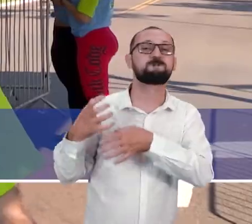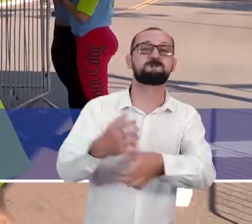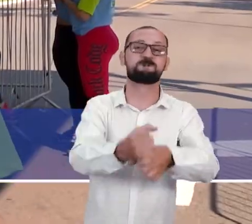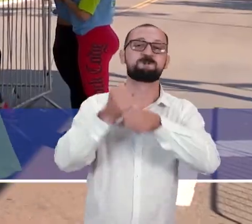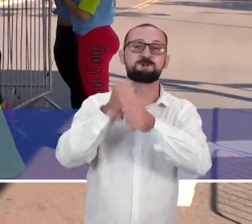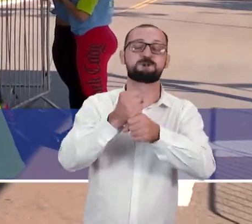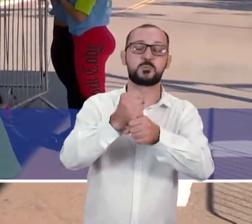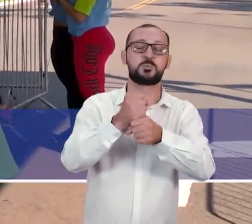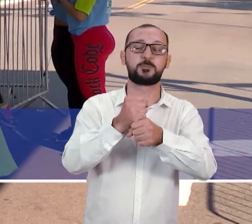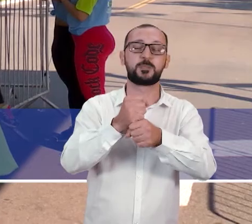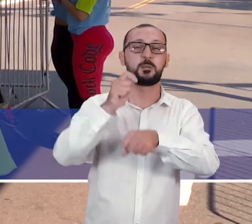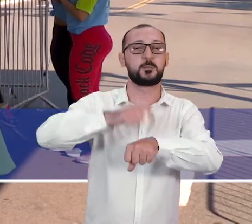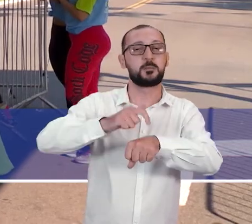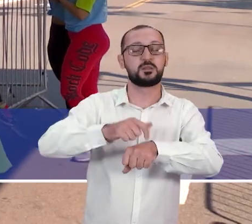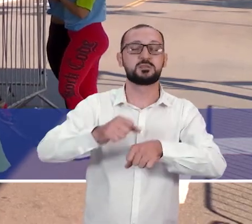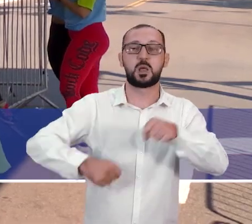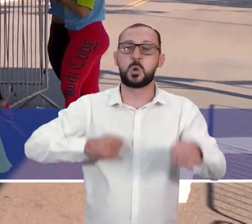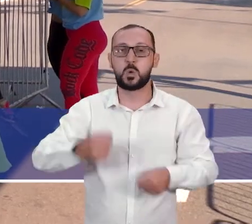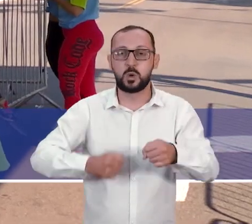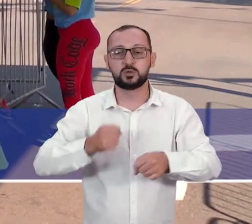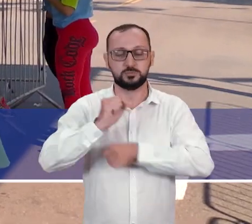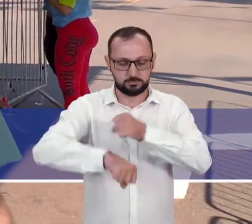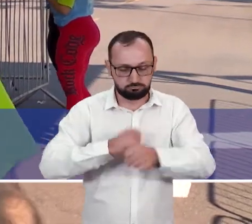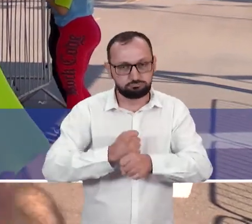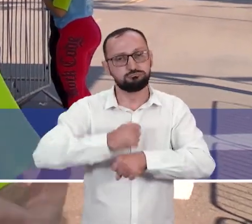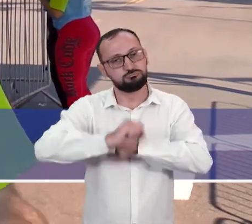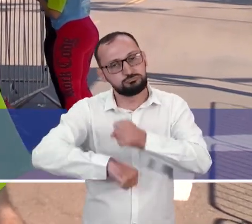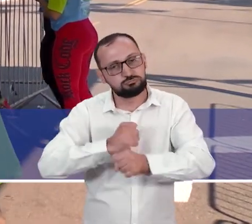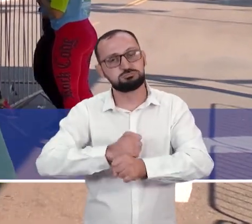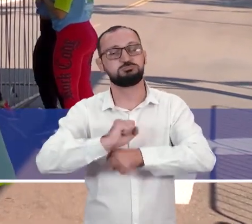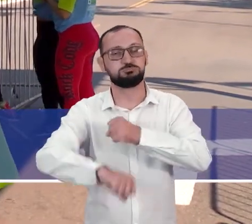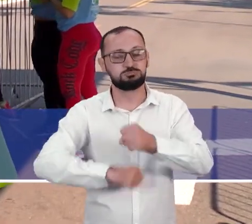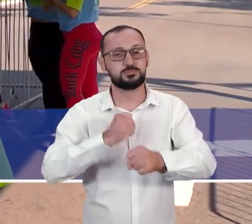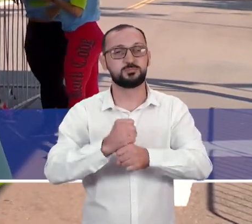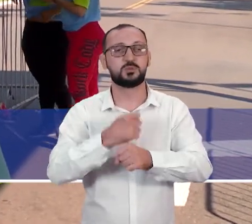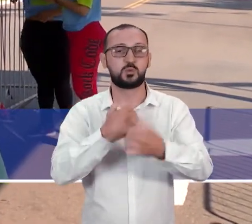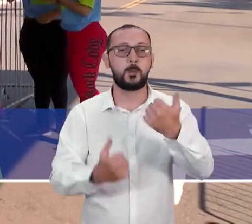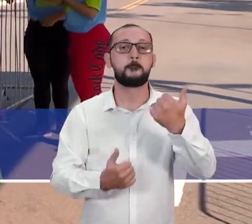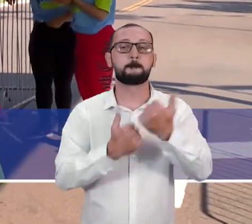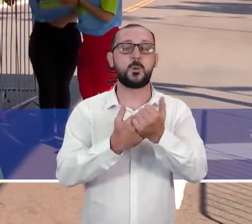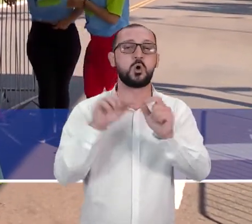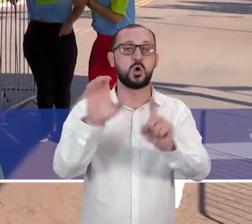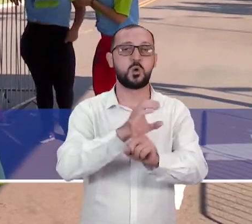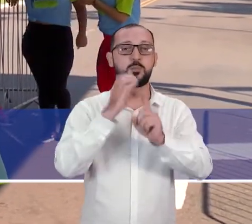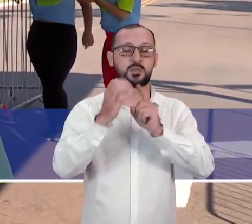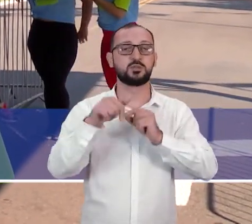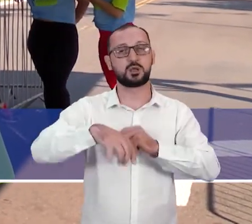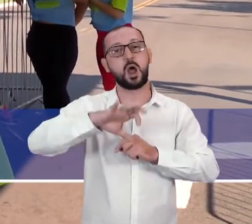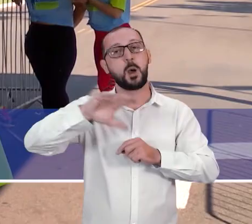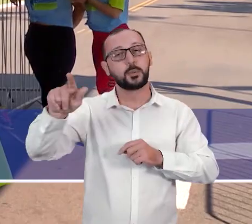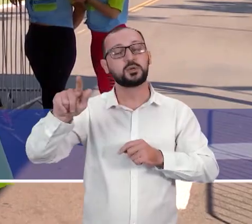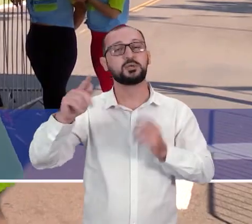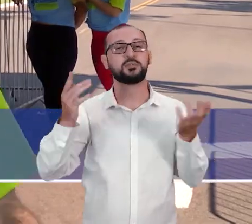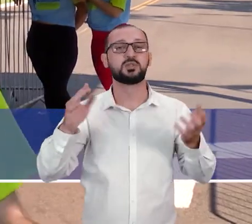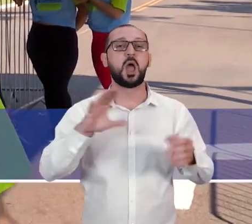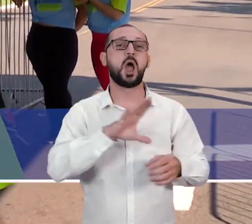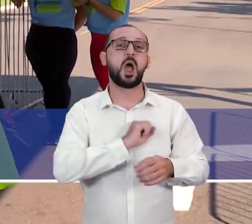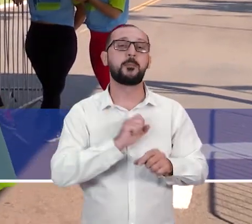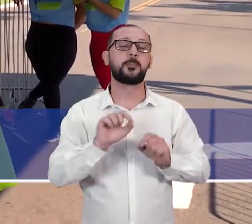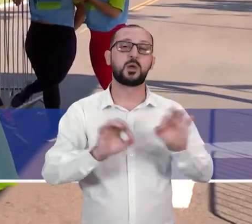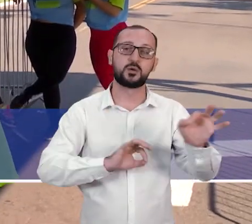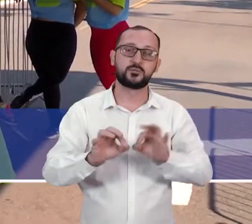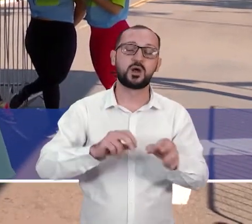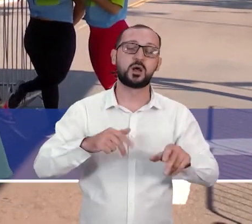Legislativa afirmar com essa corrida, uma corrida que pode acontecer todos os anos e com o apoio da comunidade de Campo Grande, que